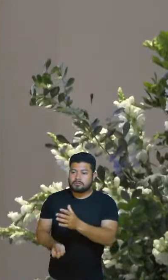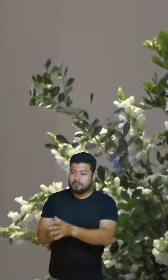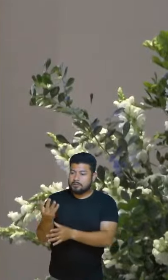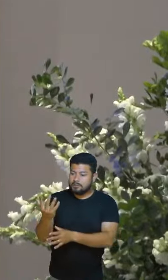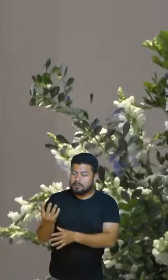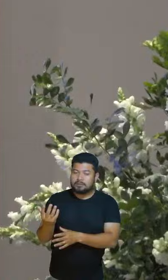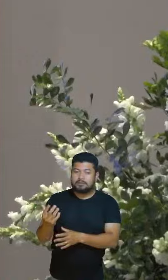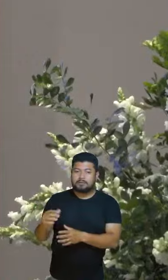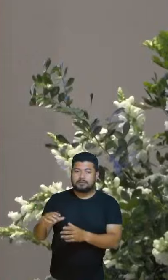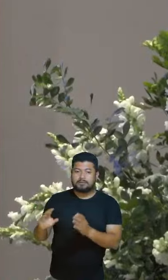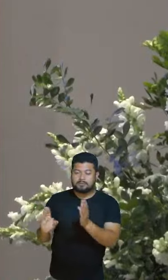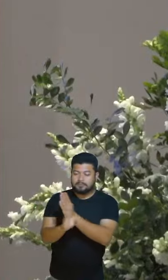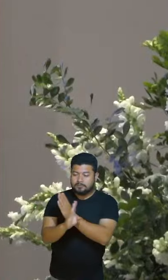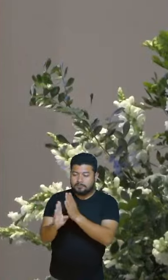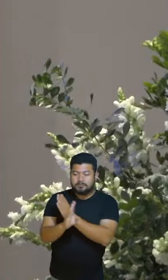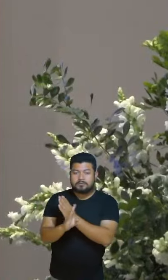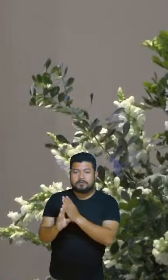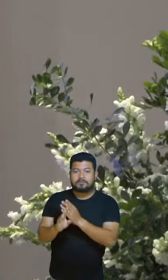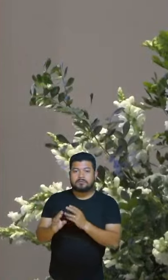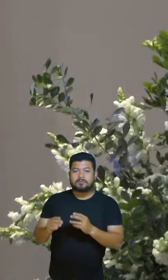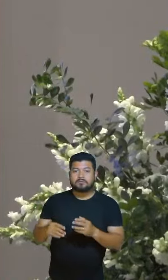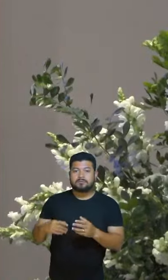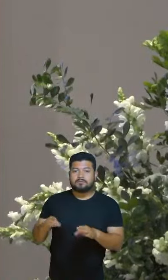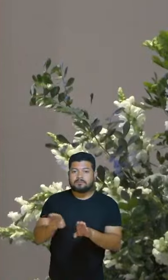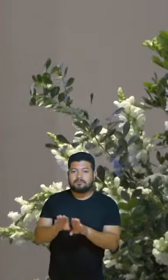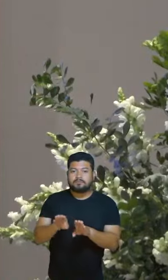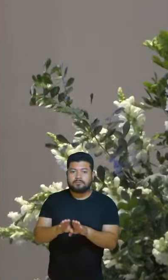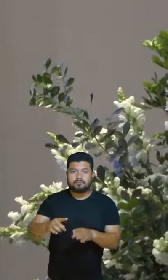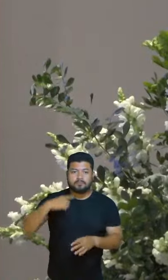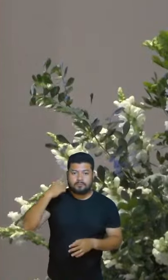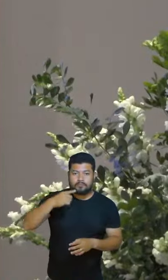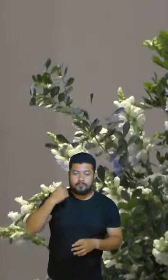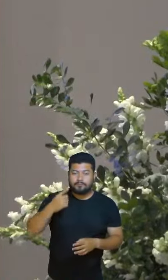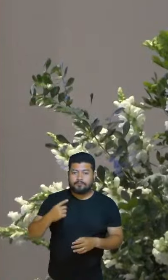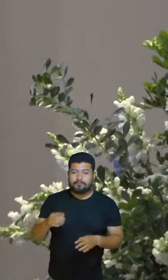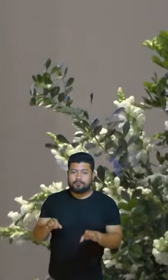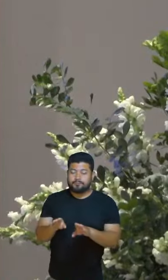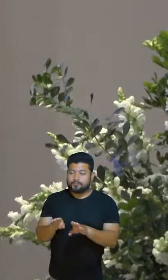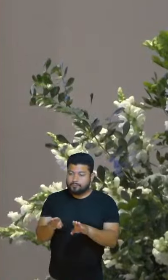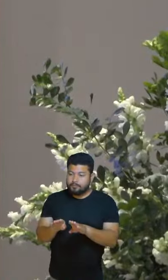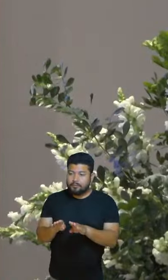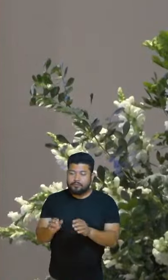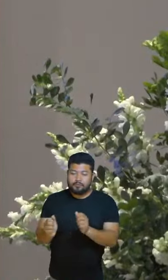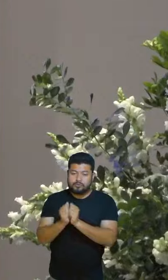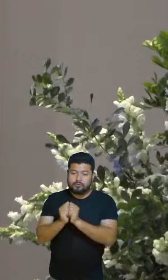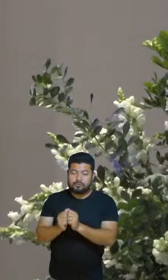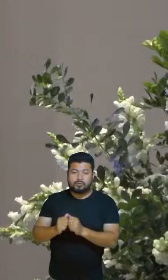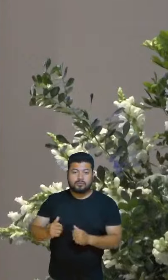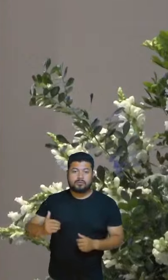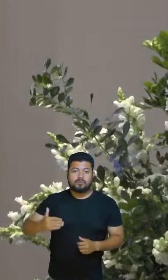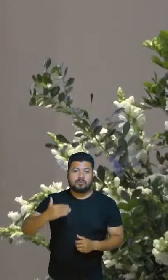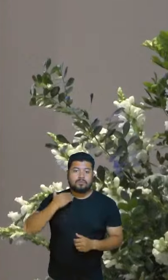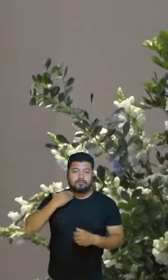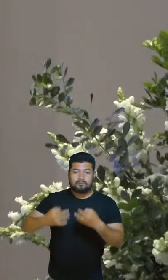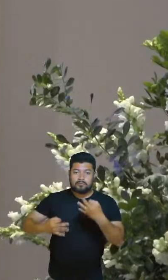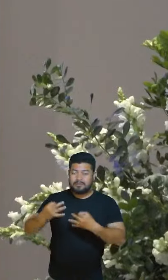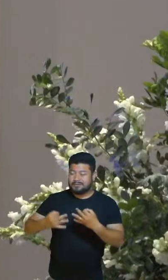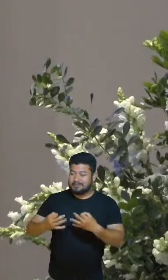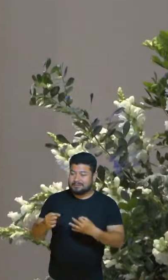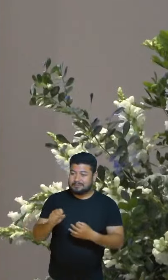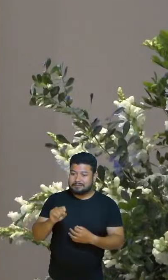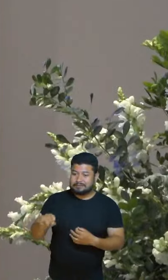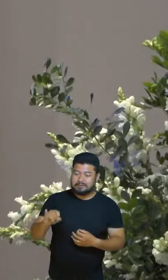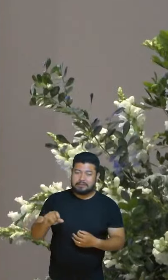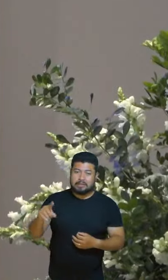perícia para que o juiz e as partes possam verificar se aquela perícia ela corresponde a uma